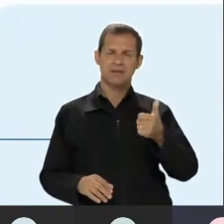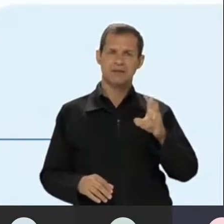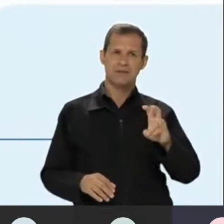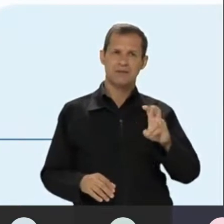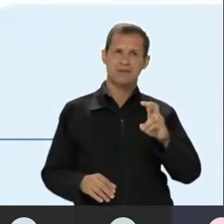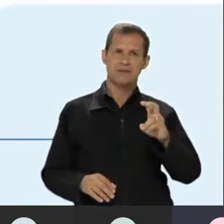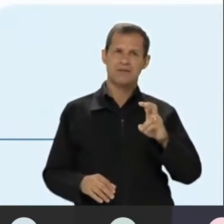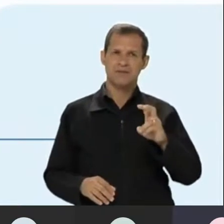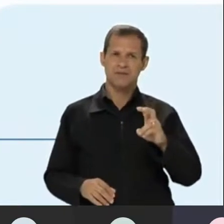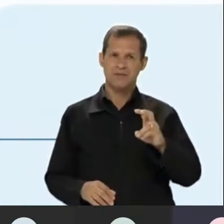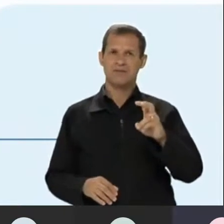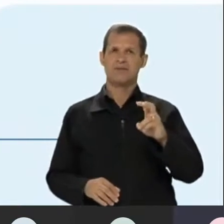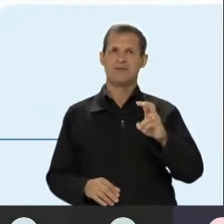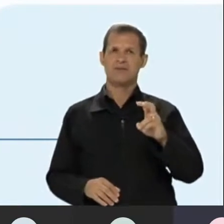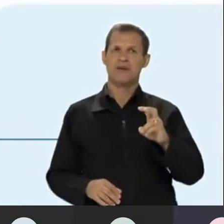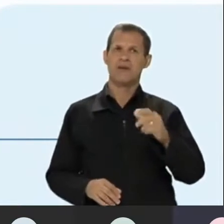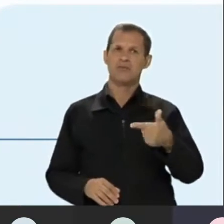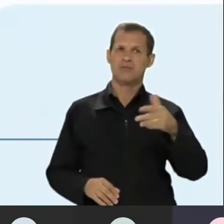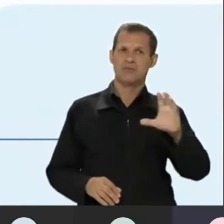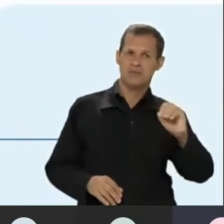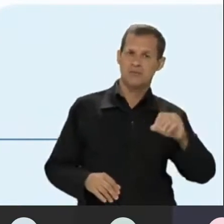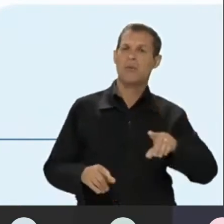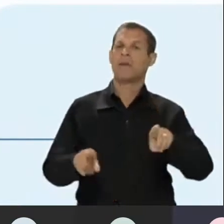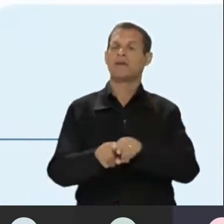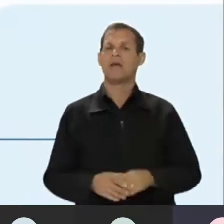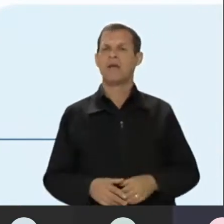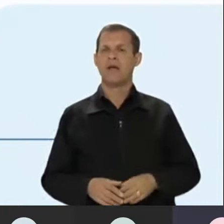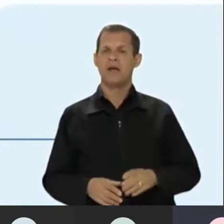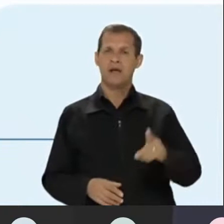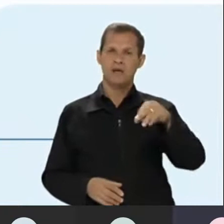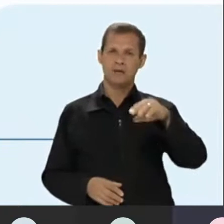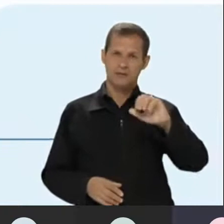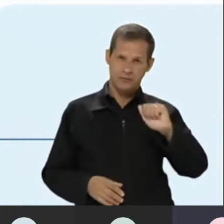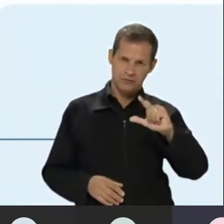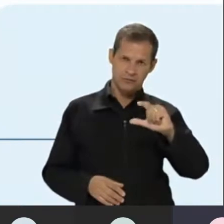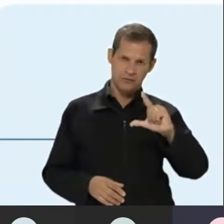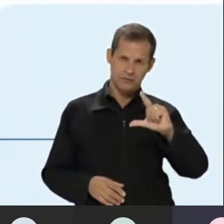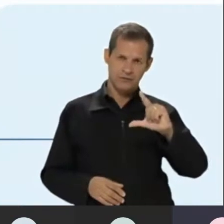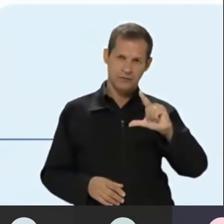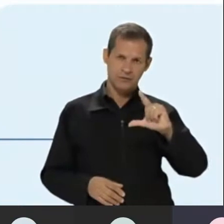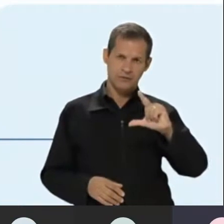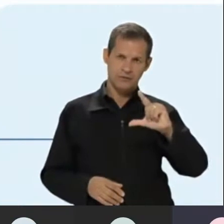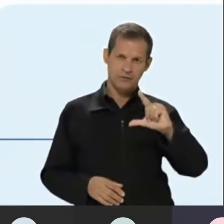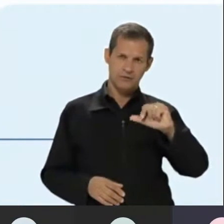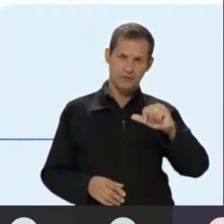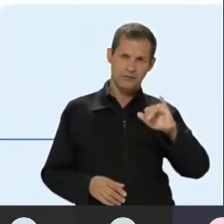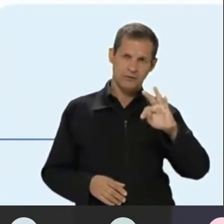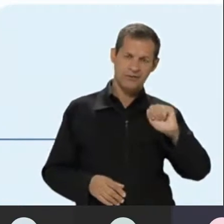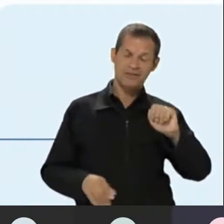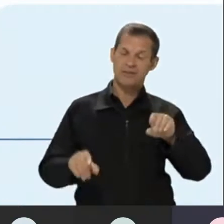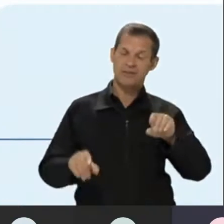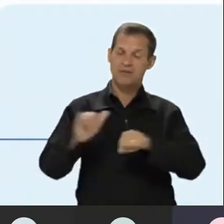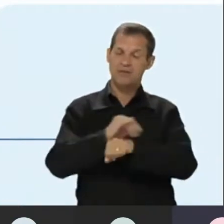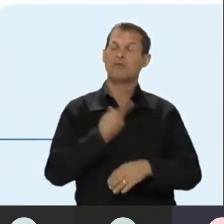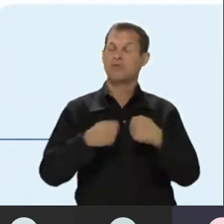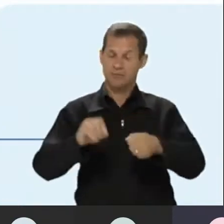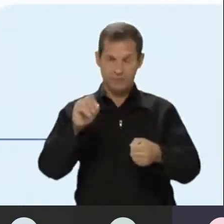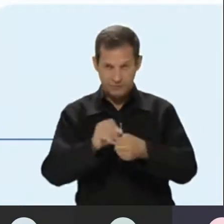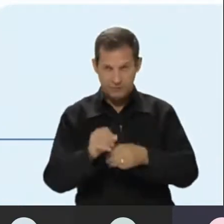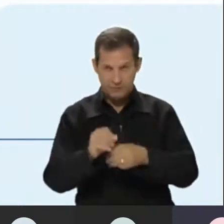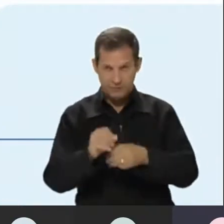parte 3, mostrando, então, as diferentes zonas bioclimáticas e as estratégias que a gente precisa para